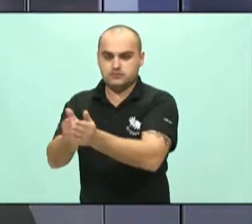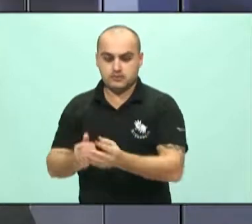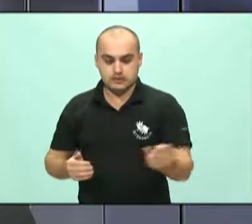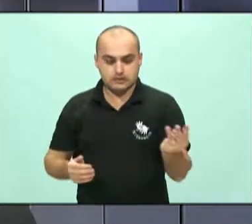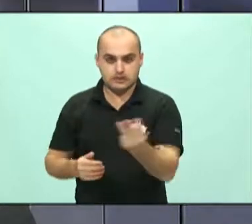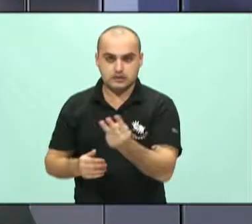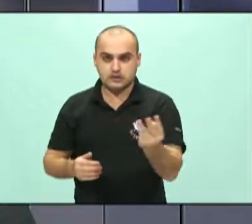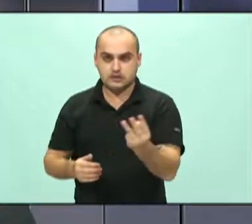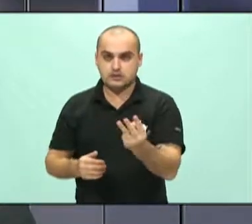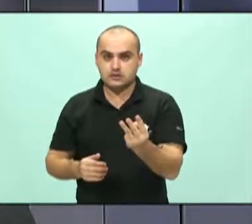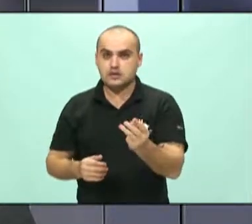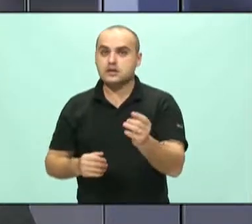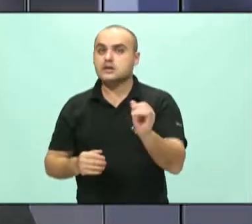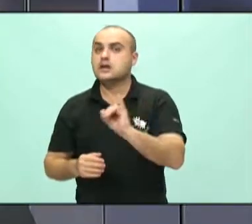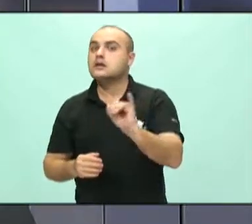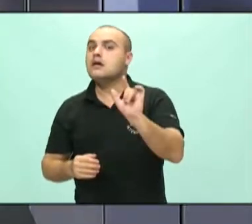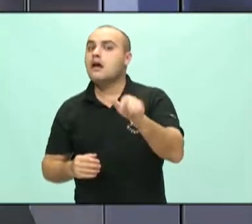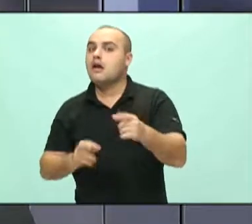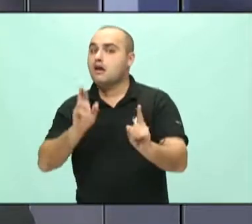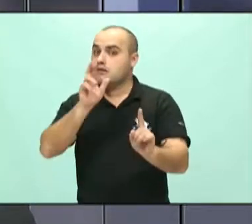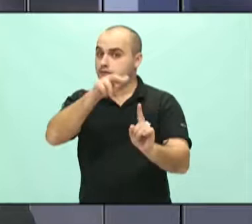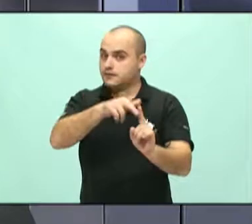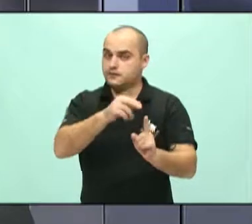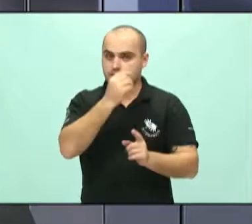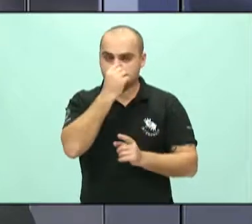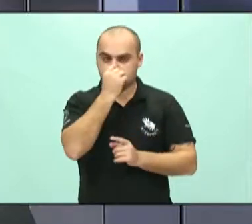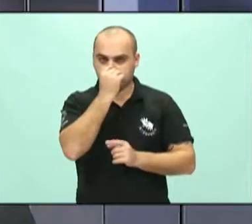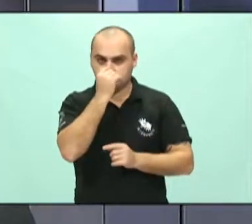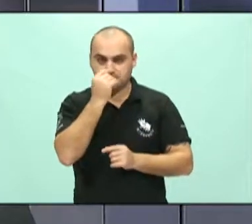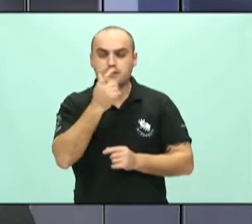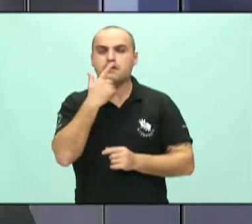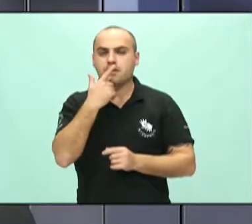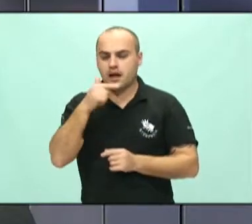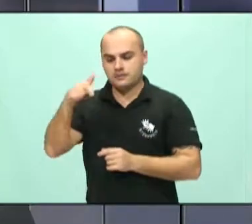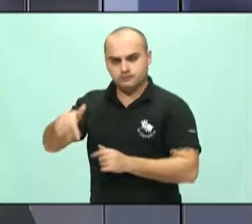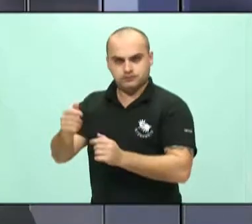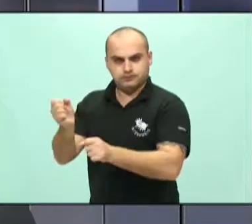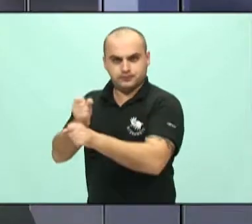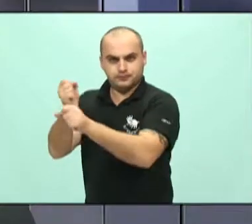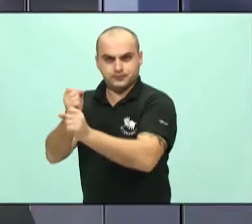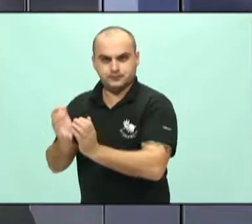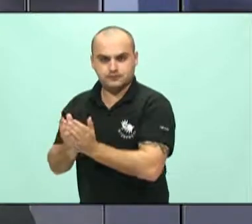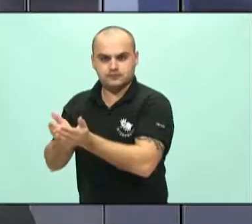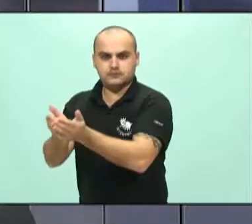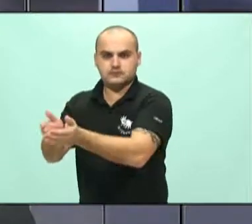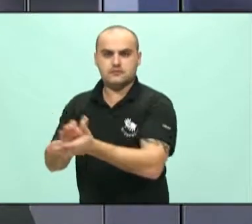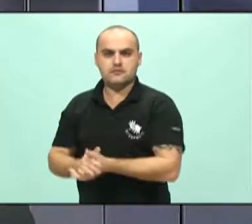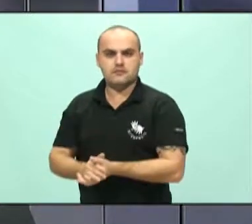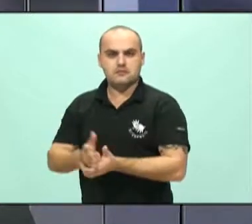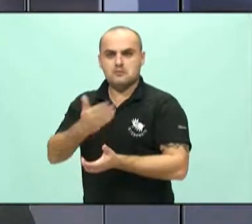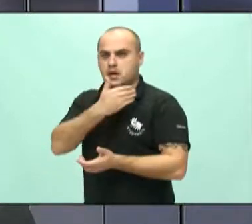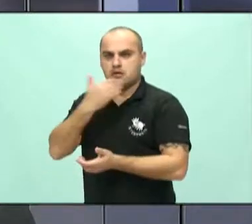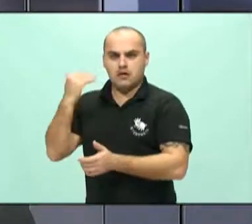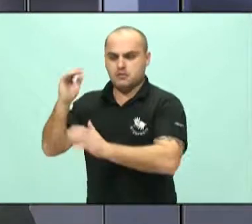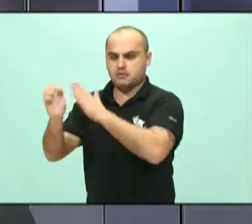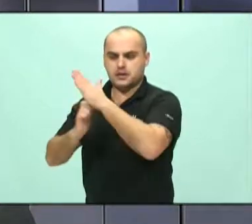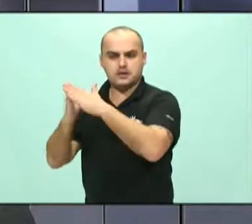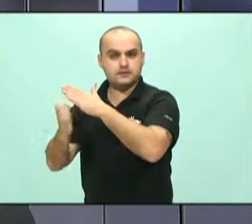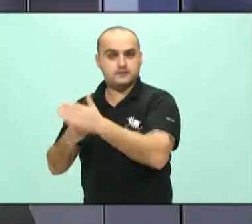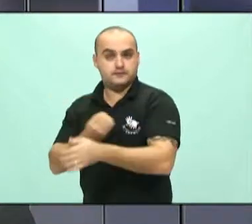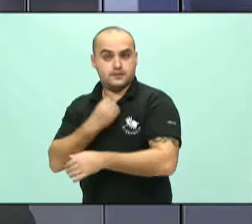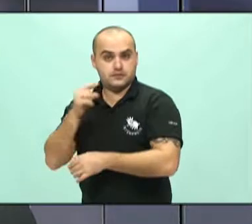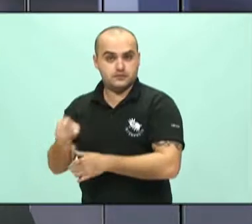Itajaí é referência. Vamos falar sobre a construção naval. Os maiores estaleiros estão aqui, nós somos